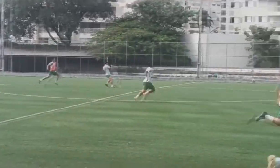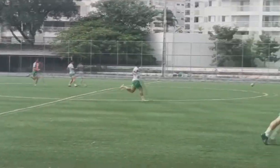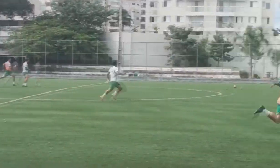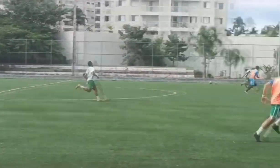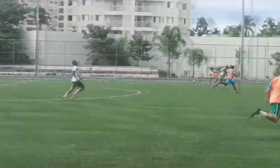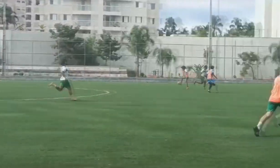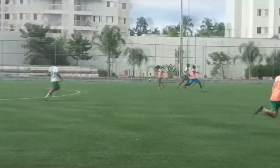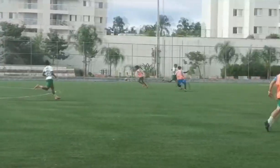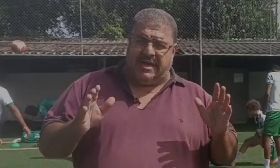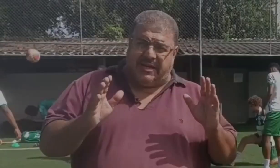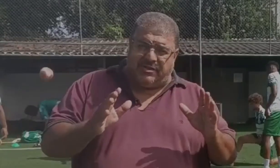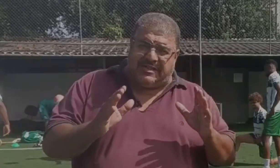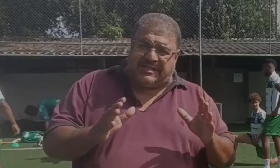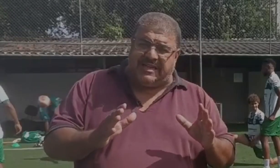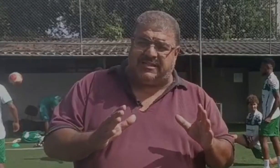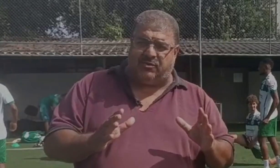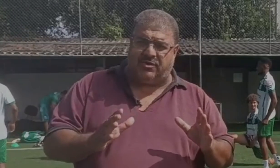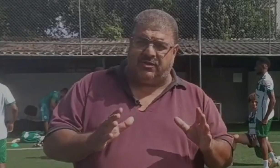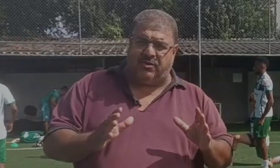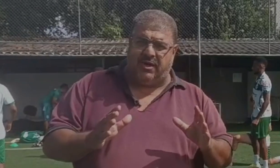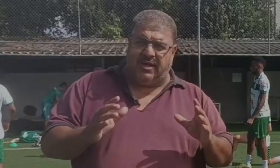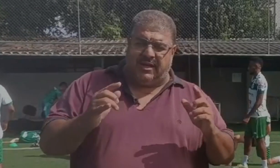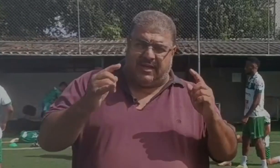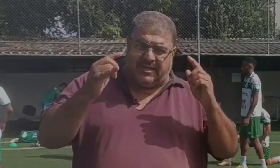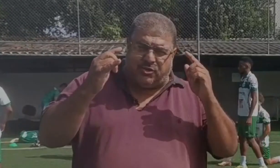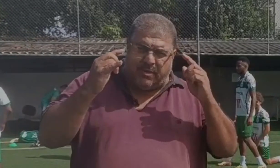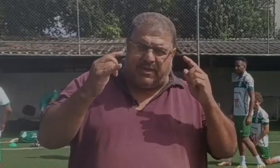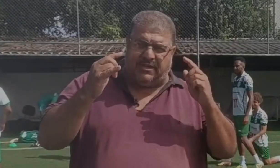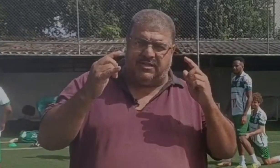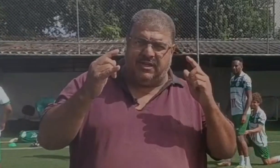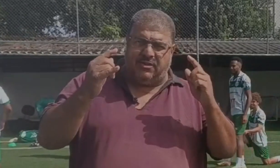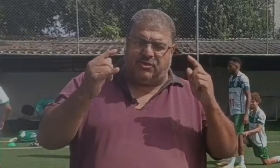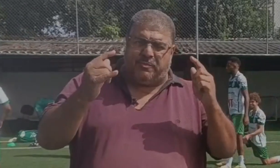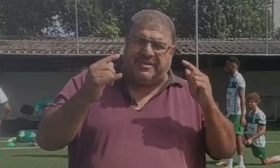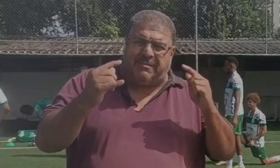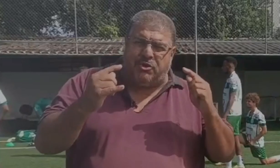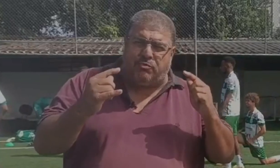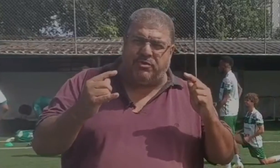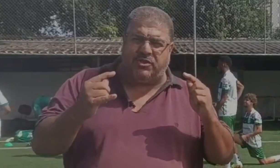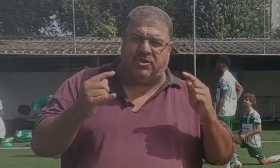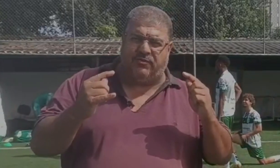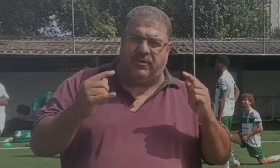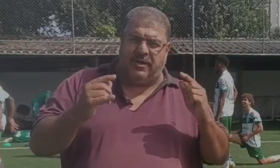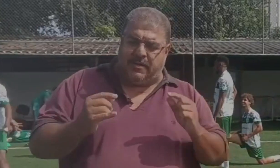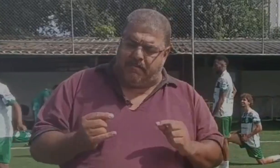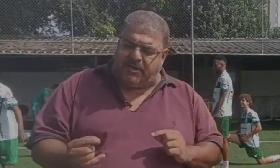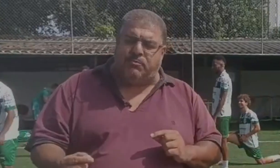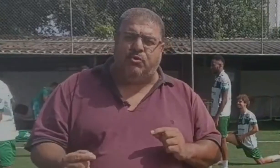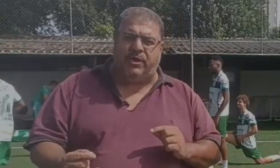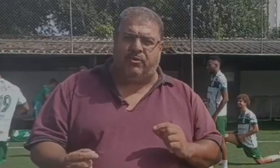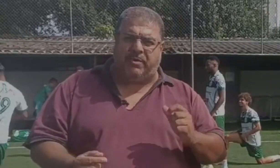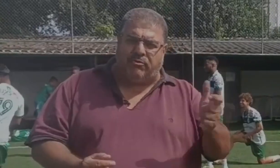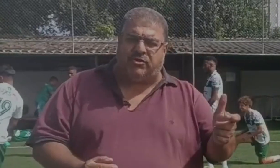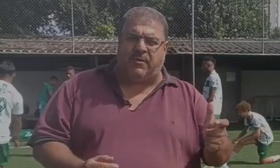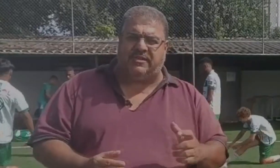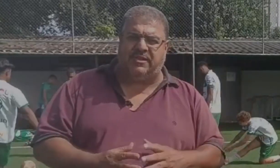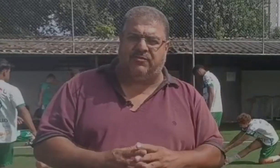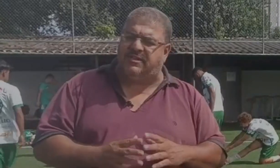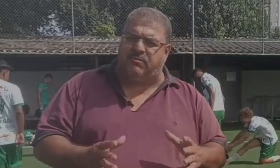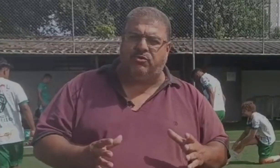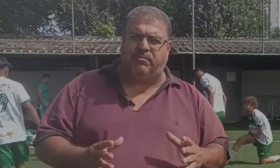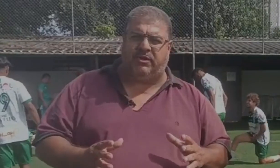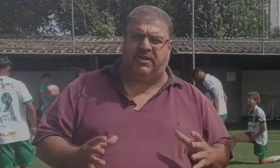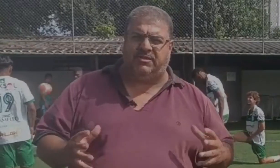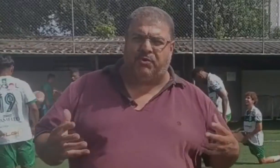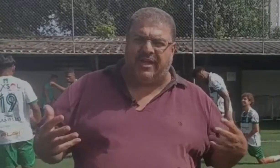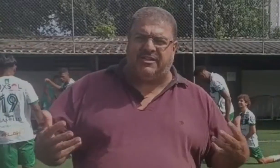as grandes emoções do futebol. Não se esqueça, torcedor, que a sua mente, seu pensamento positivo, mesmo no erro, para buscar o acerto,